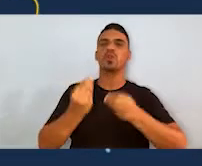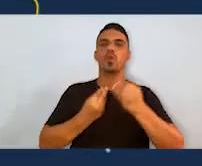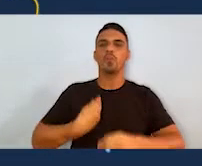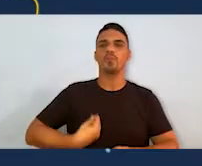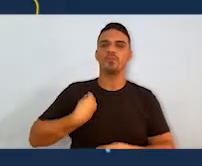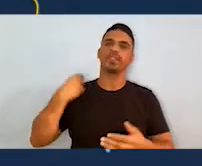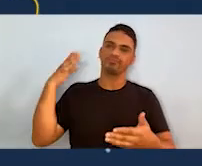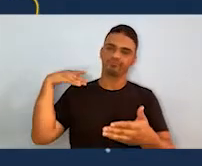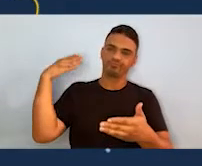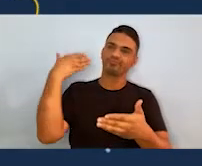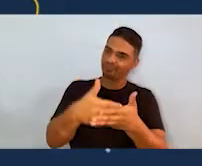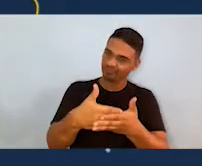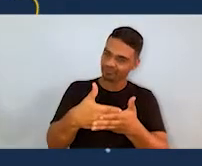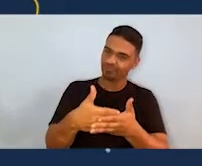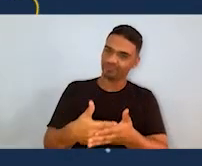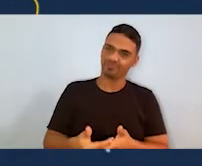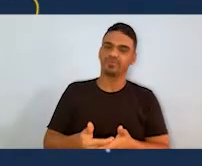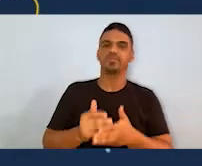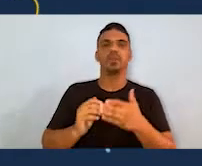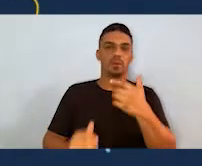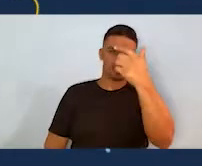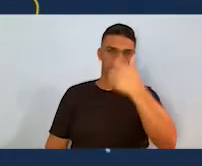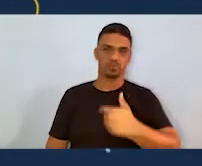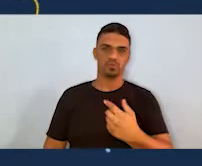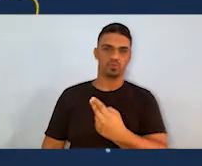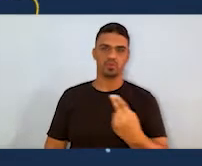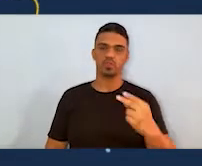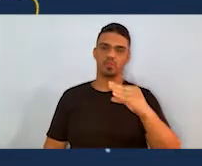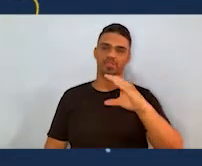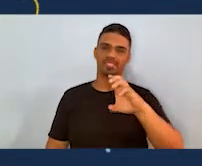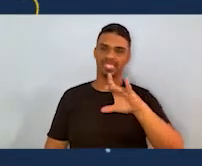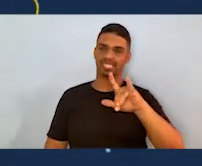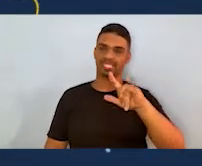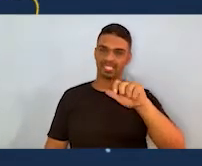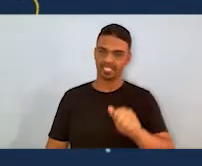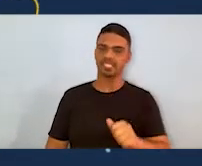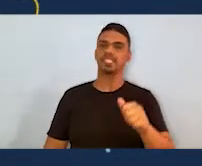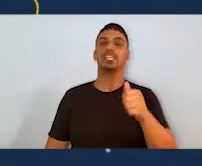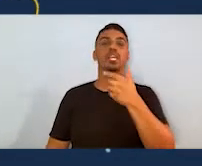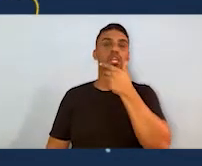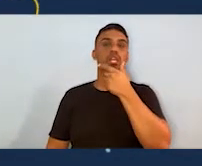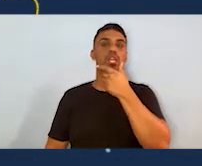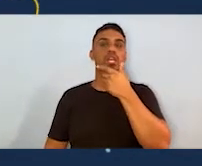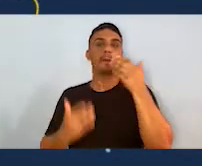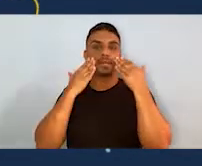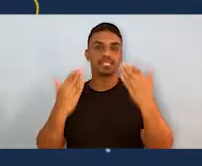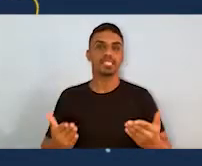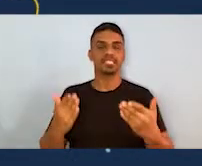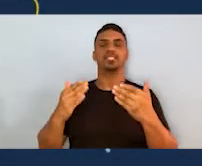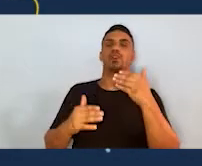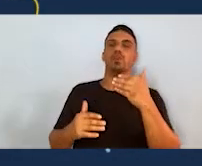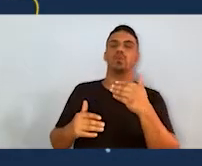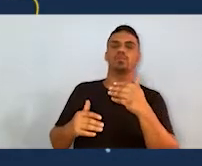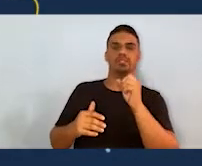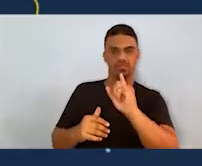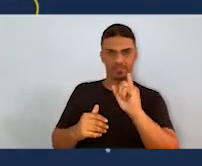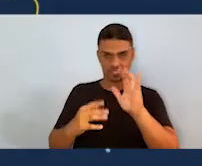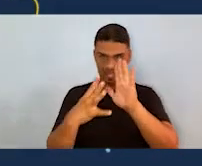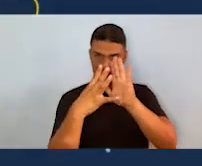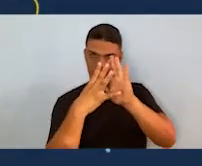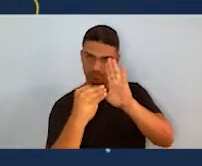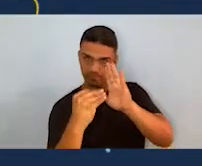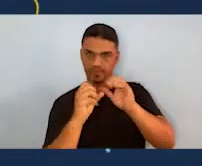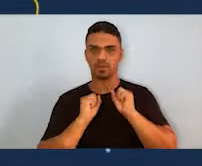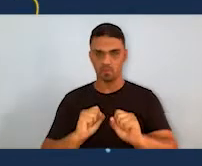página nova, desculpa, gente. Então, sou a Cecília, tal, essa parte aqui, pouquinho de apresentação, se quiserem printar alguma